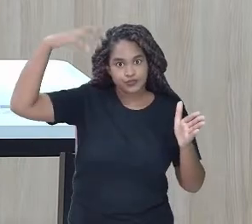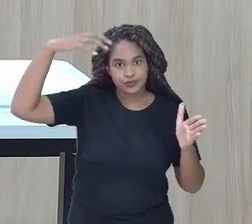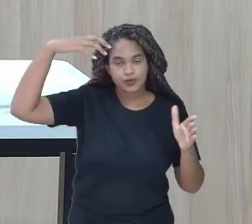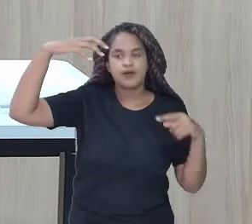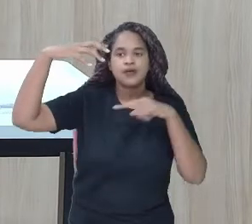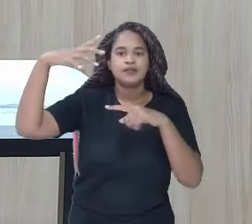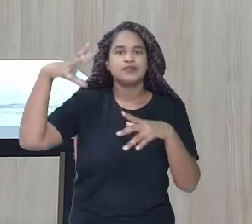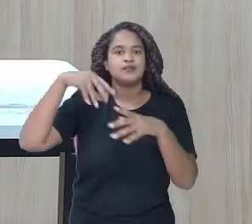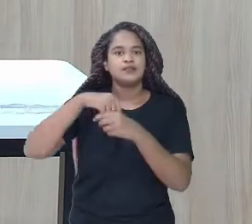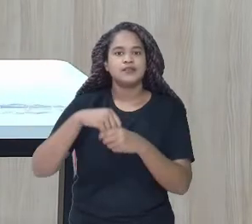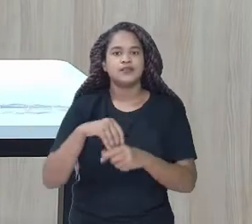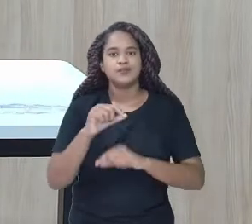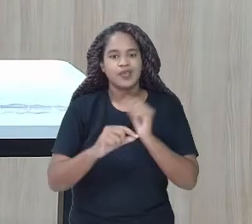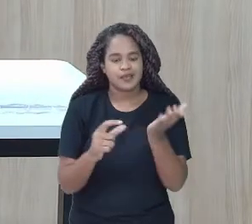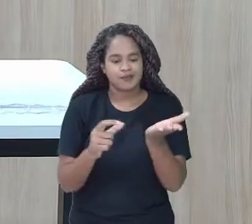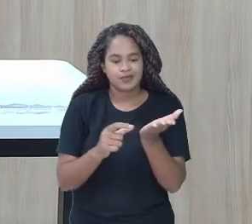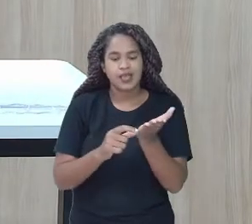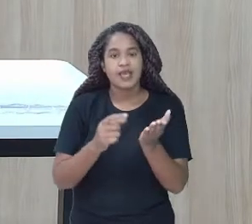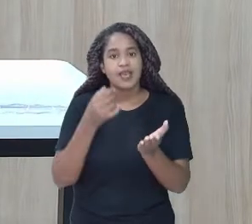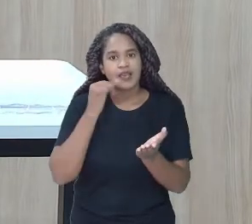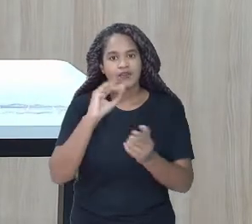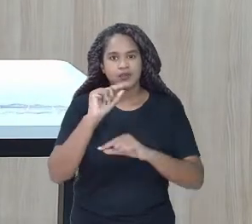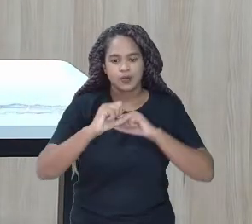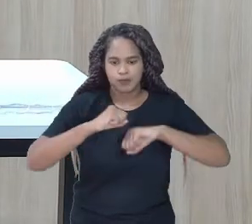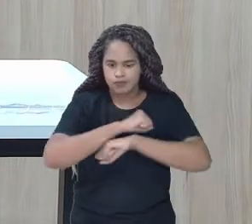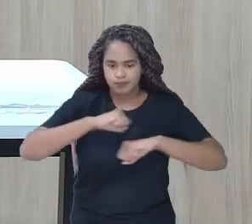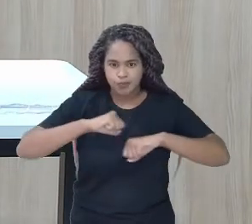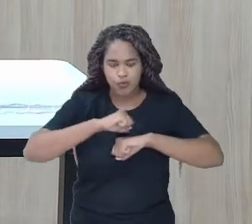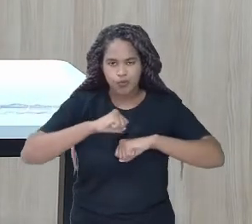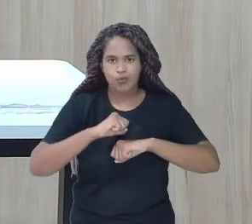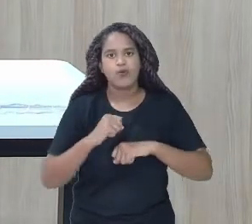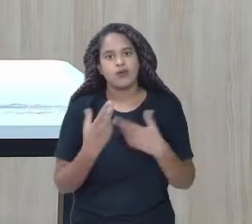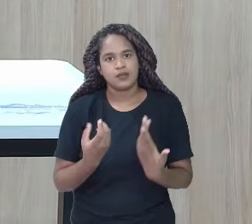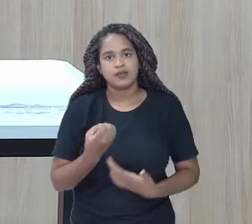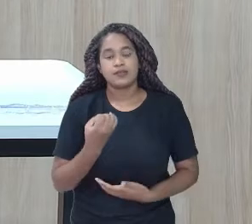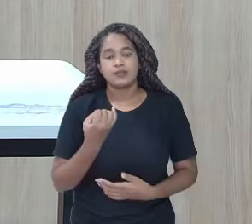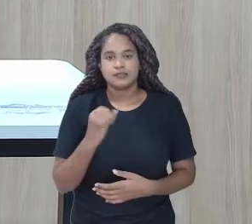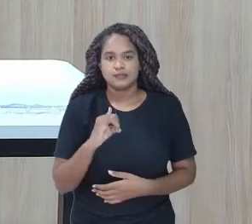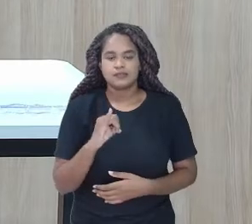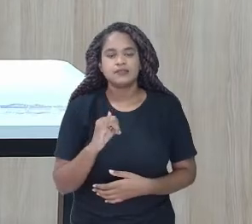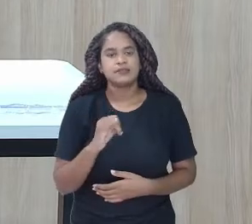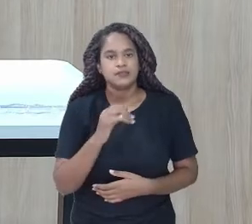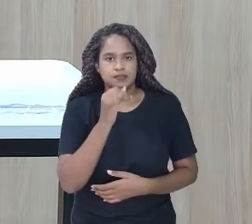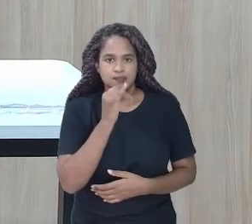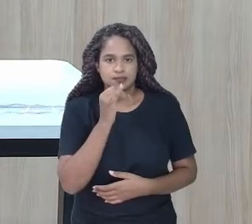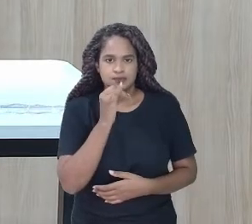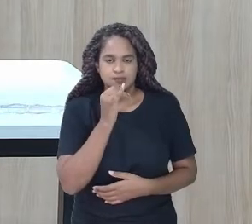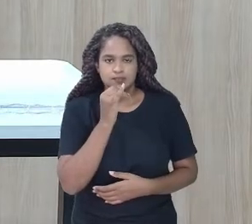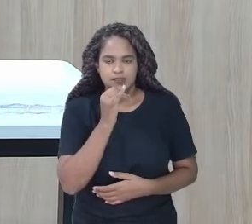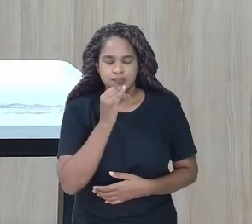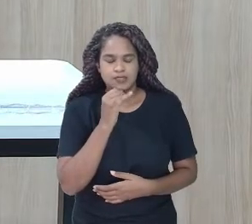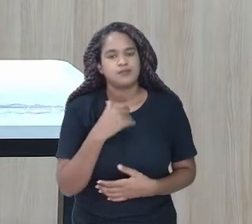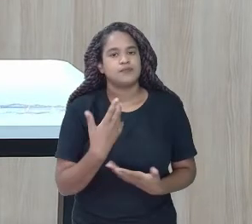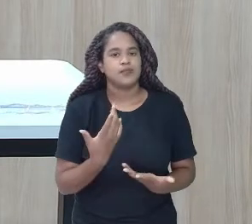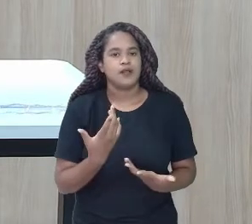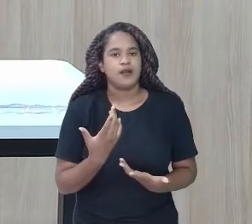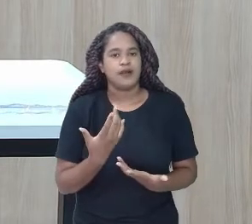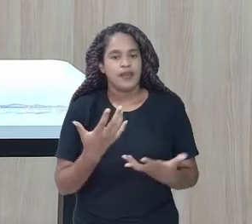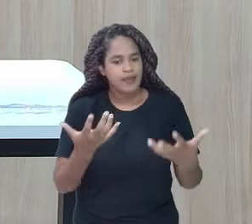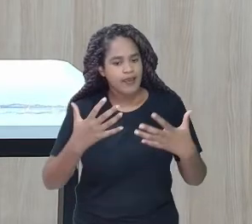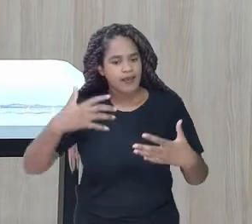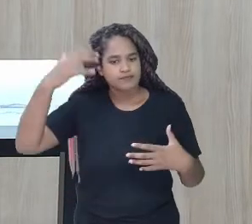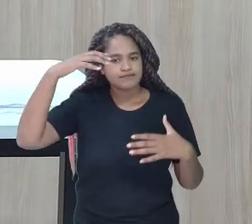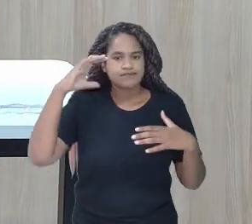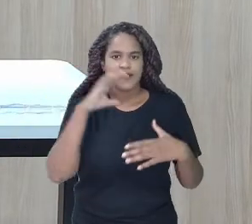de segurança para facilitar que a água esquente quando a gente quer um banho quente, mas nesse calor eu acho que ninguém está